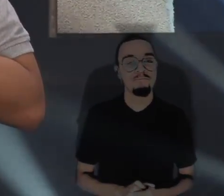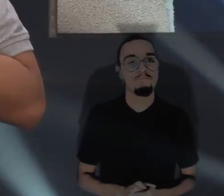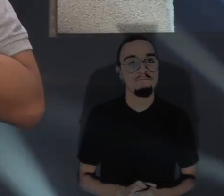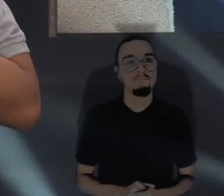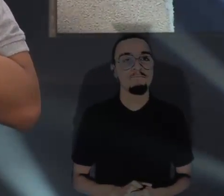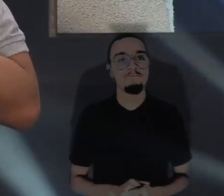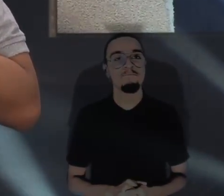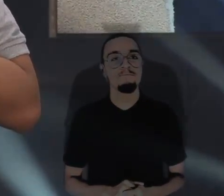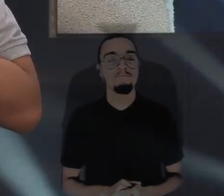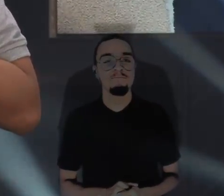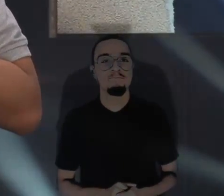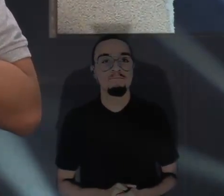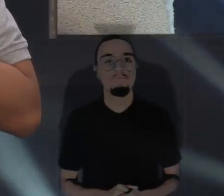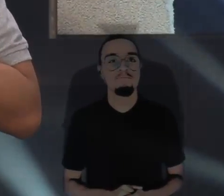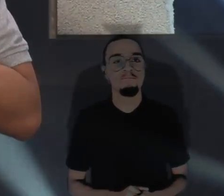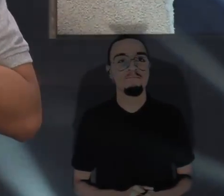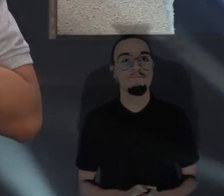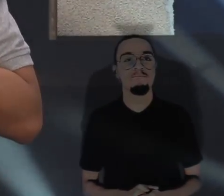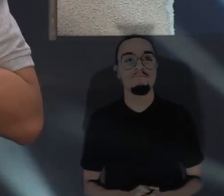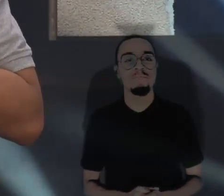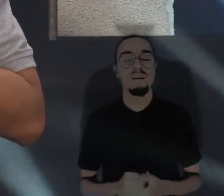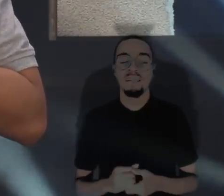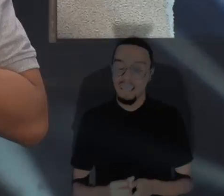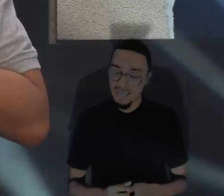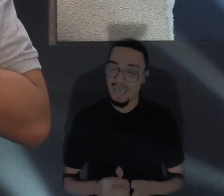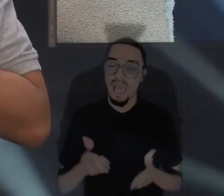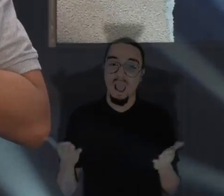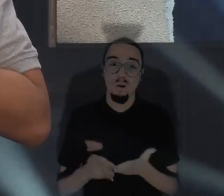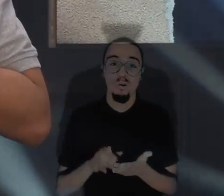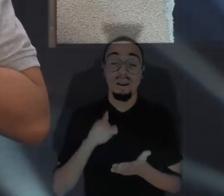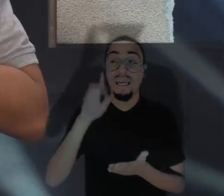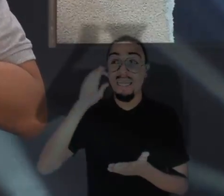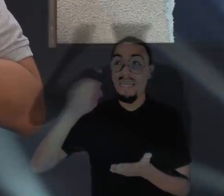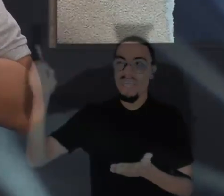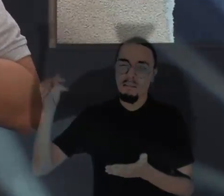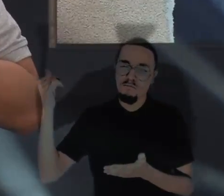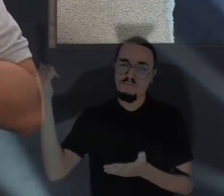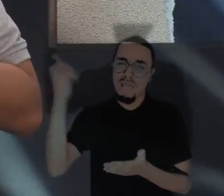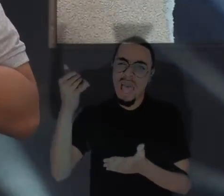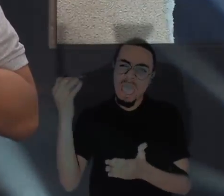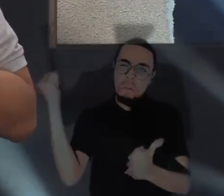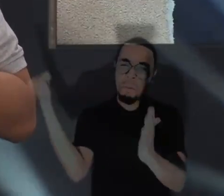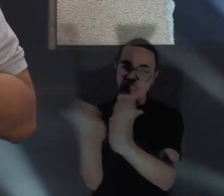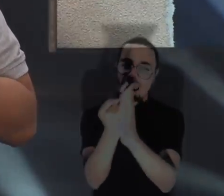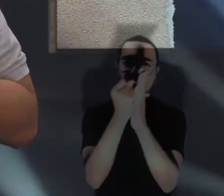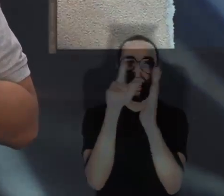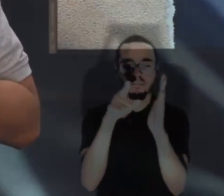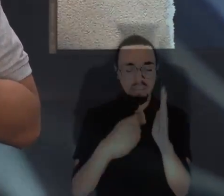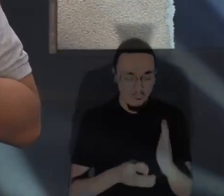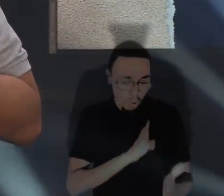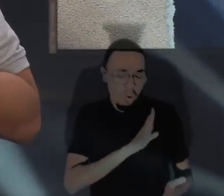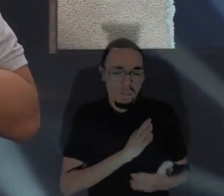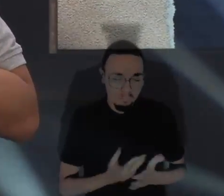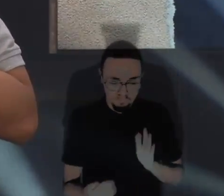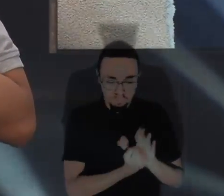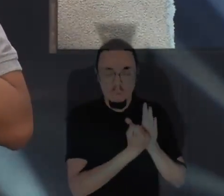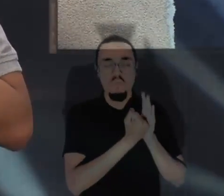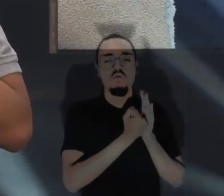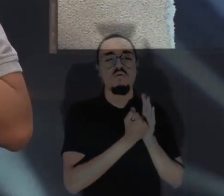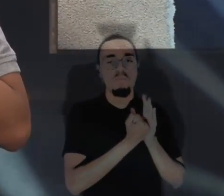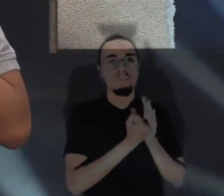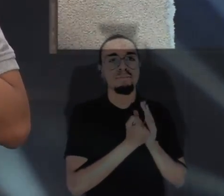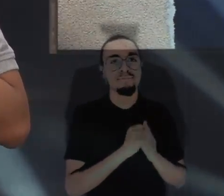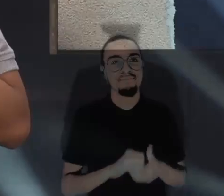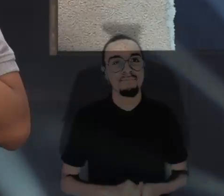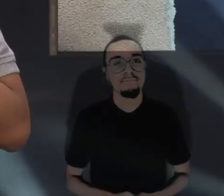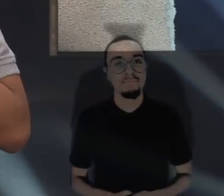Essa palavra está sendo plantada. As deformidades estão aí.